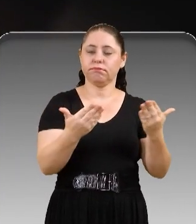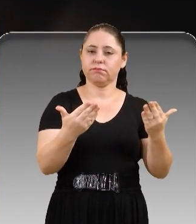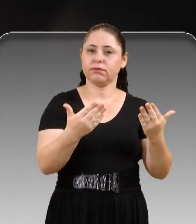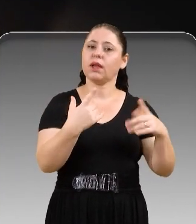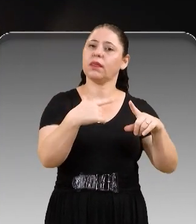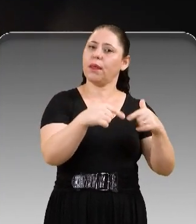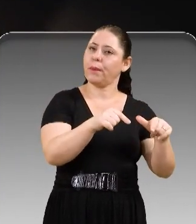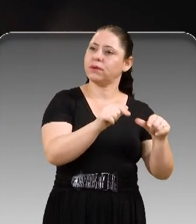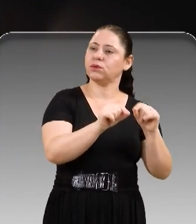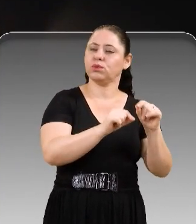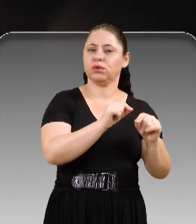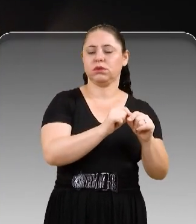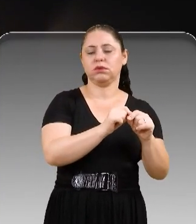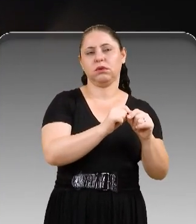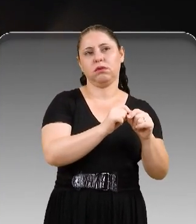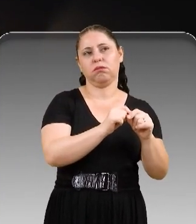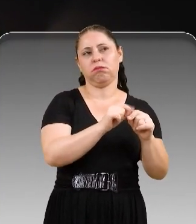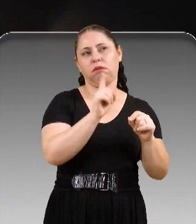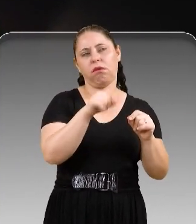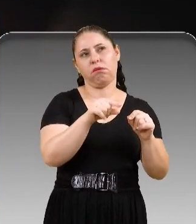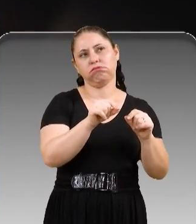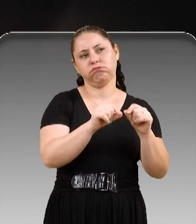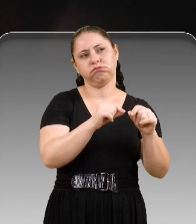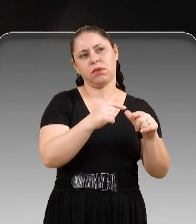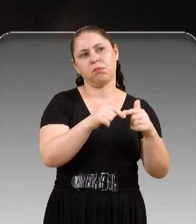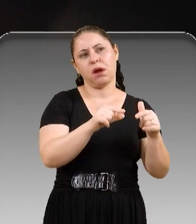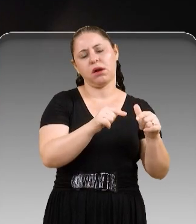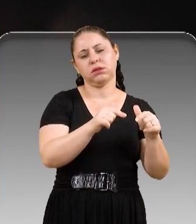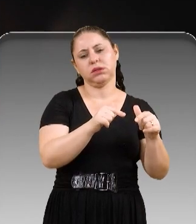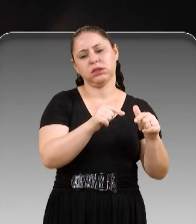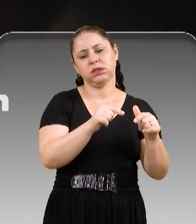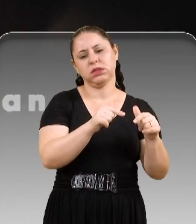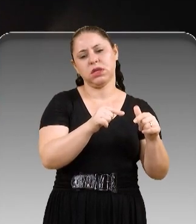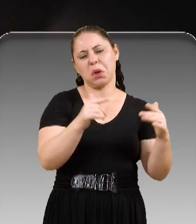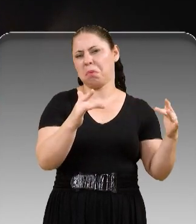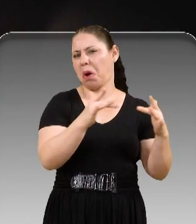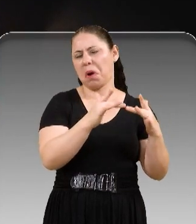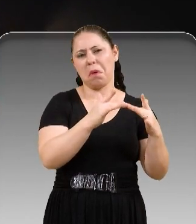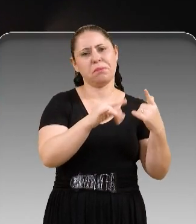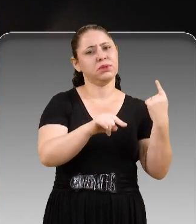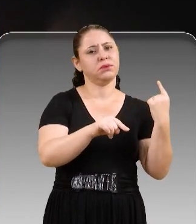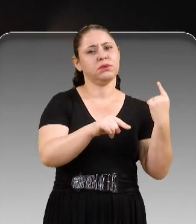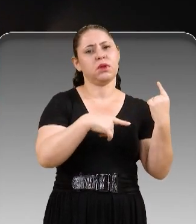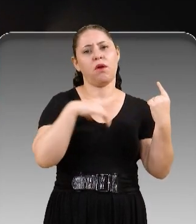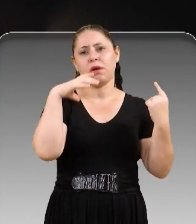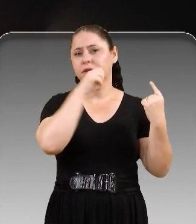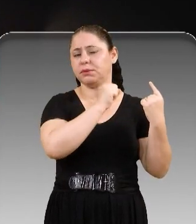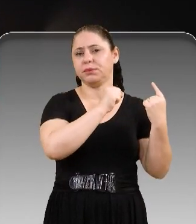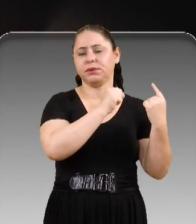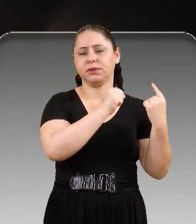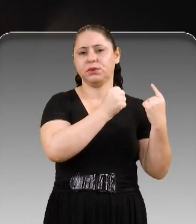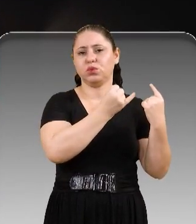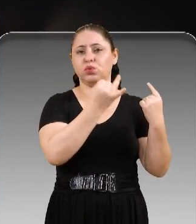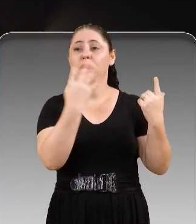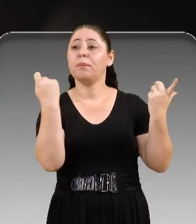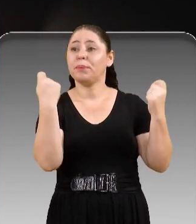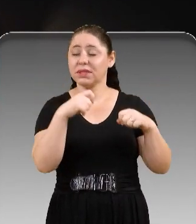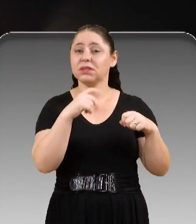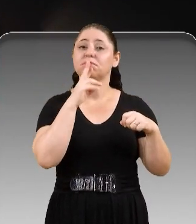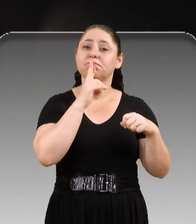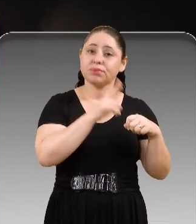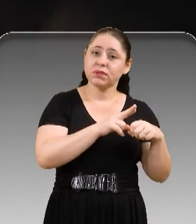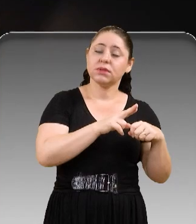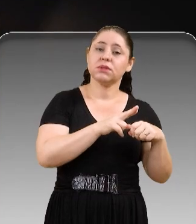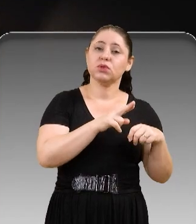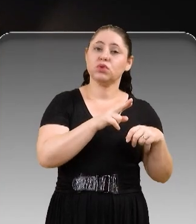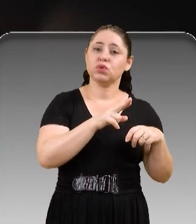sistema hoje que ele trabalha num ritmo que já não é mais compatível com a velocidade e